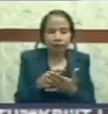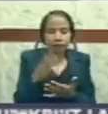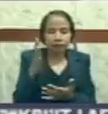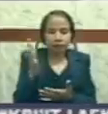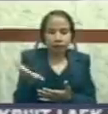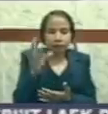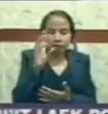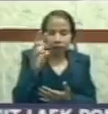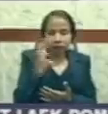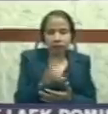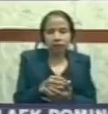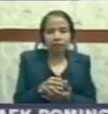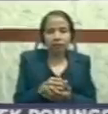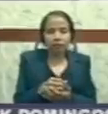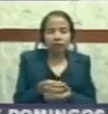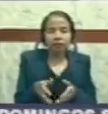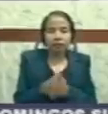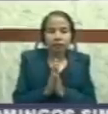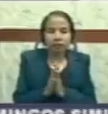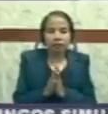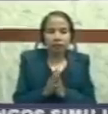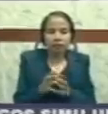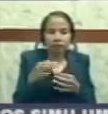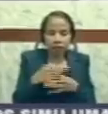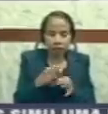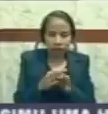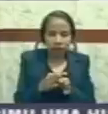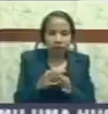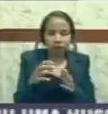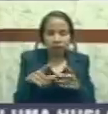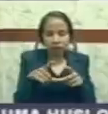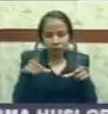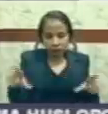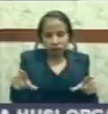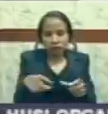56, mostra o suprato a dita linha,